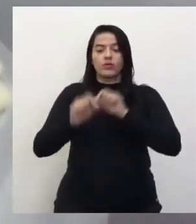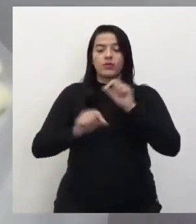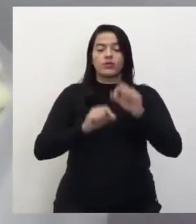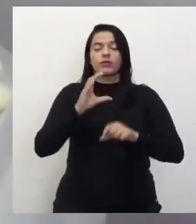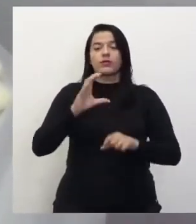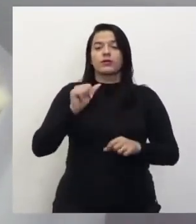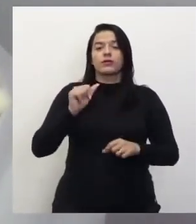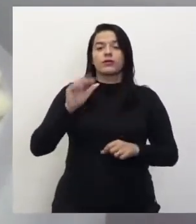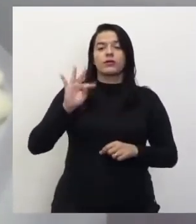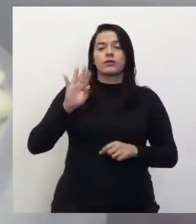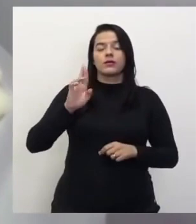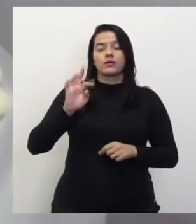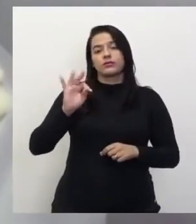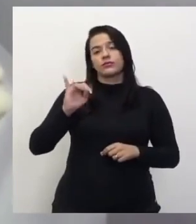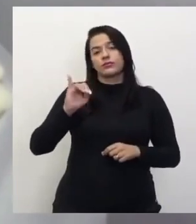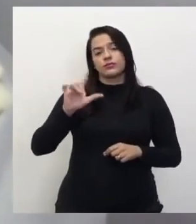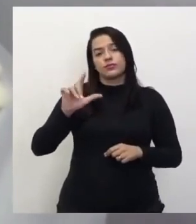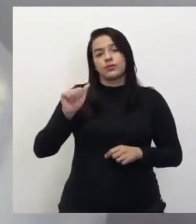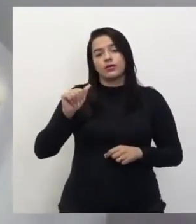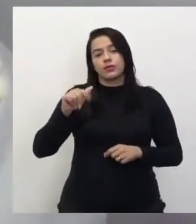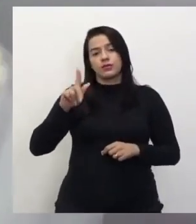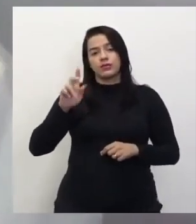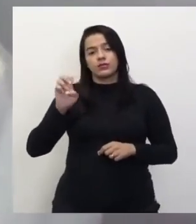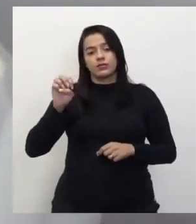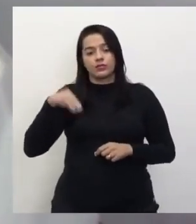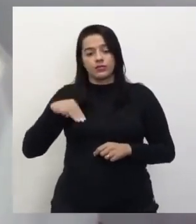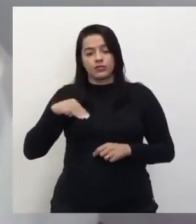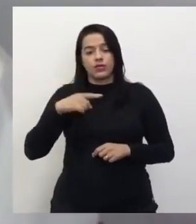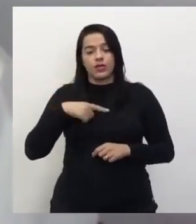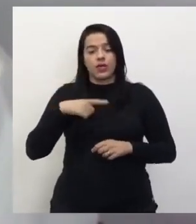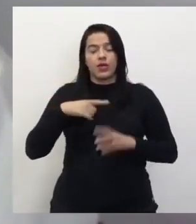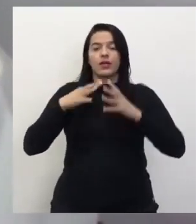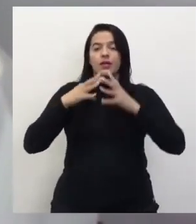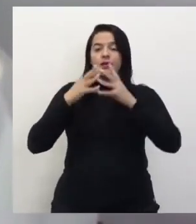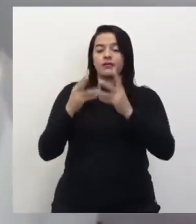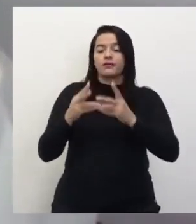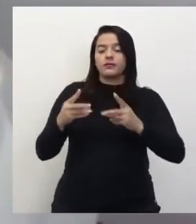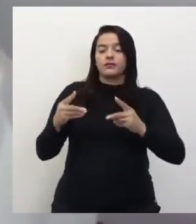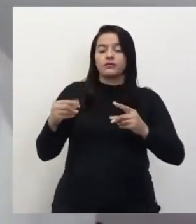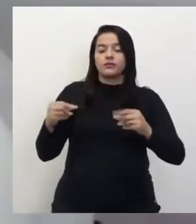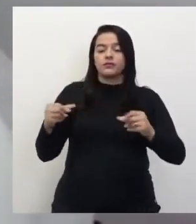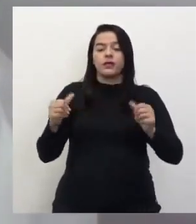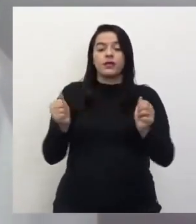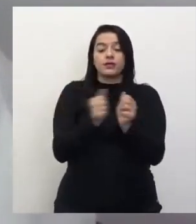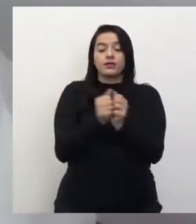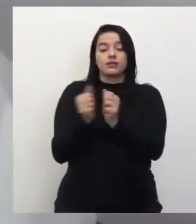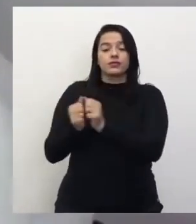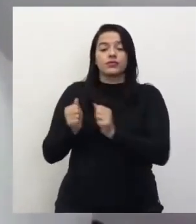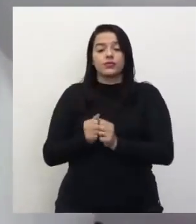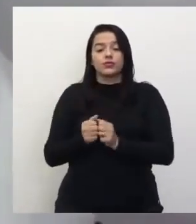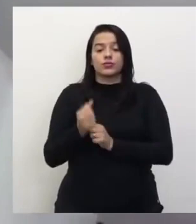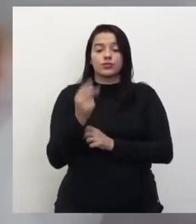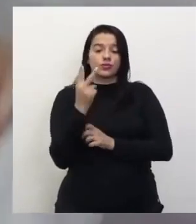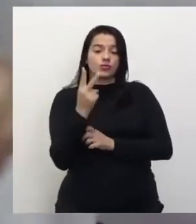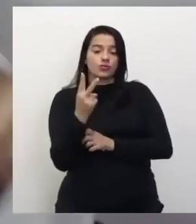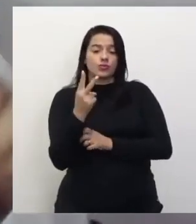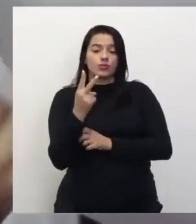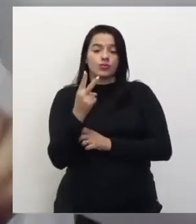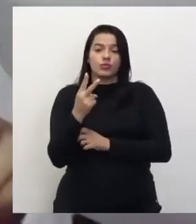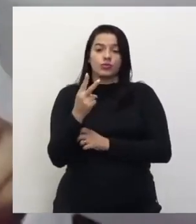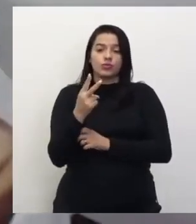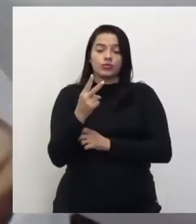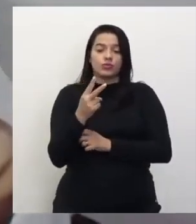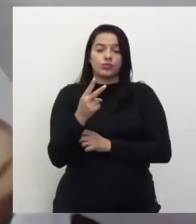cartilagem, tá? E essa cartilagem ela vai sumindo quando a gente vai crescendo, até que junta os dois ossos e forma um só grandão.